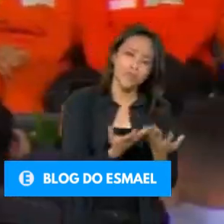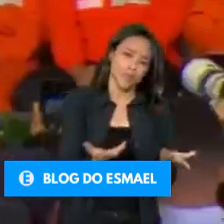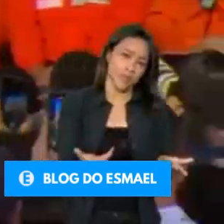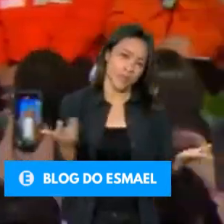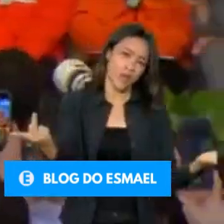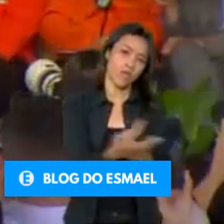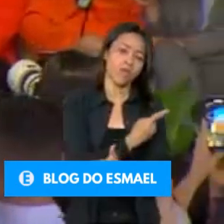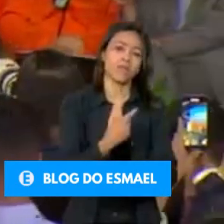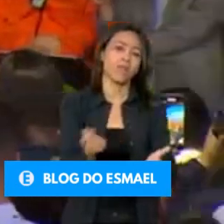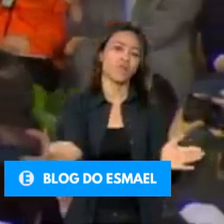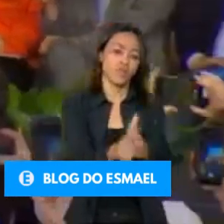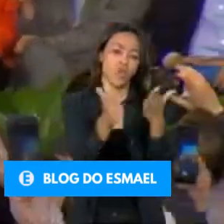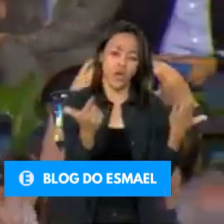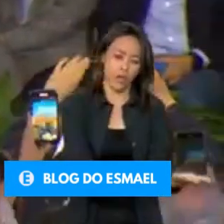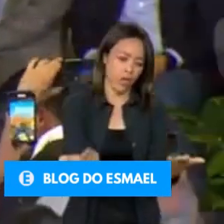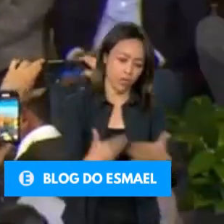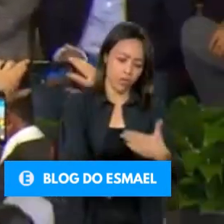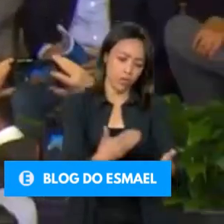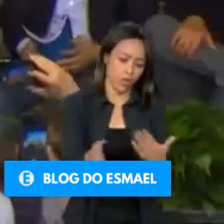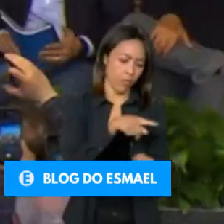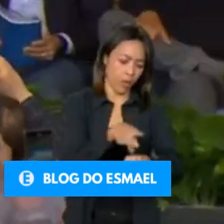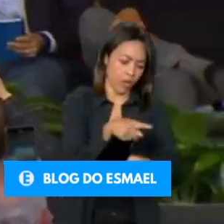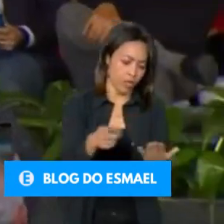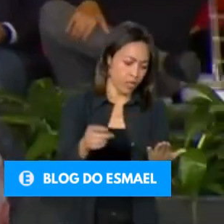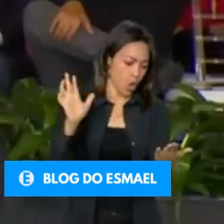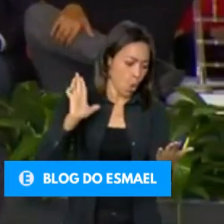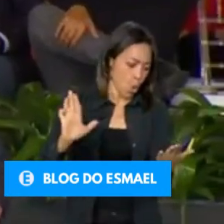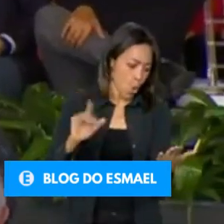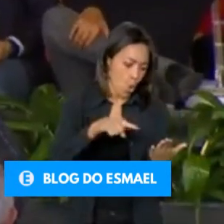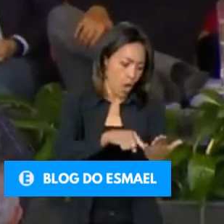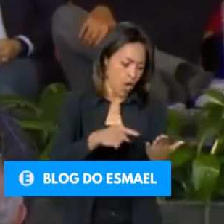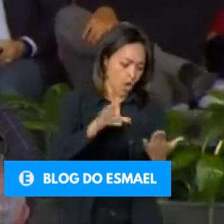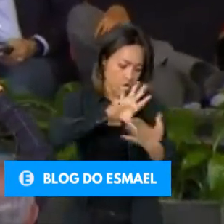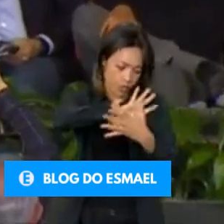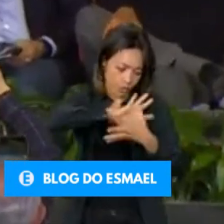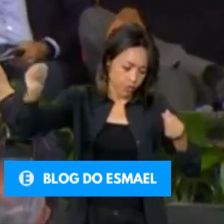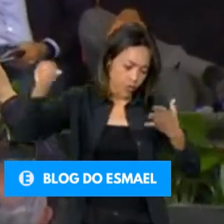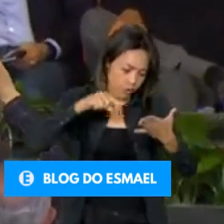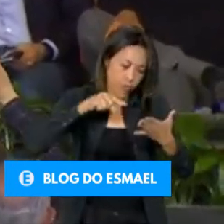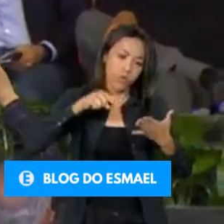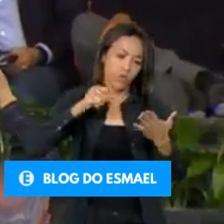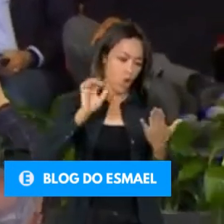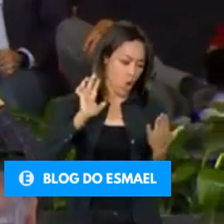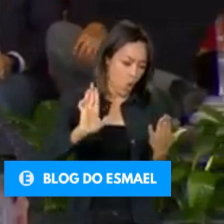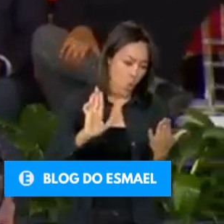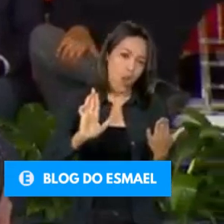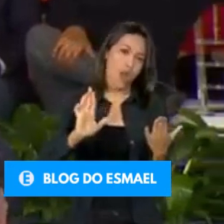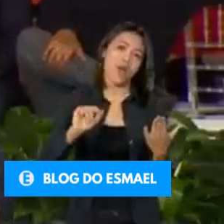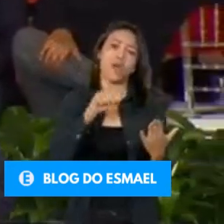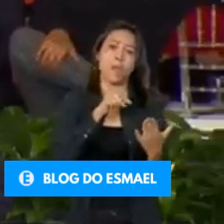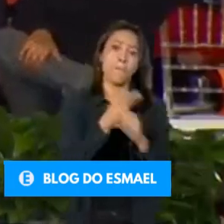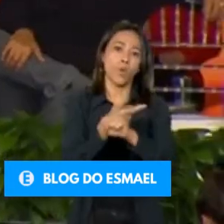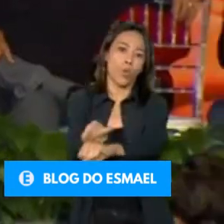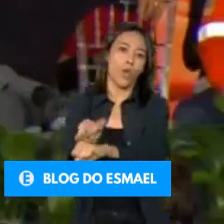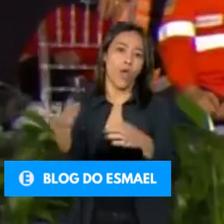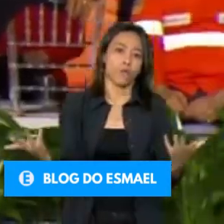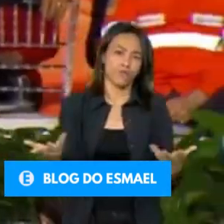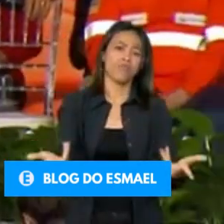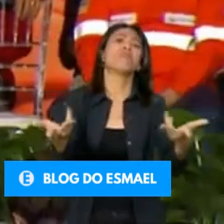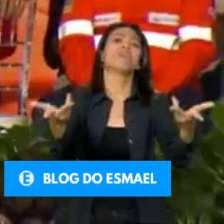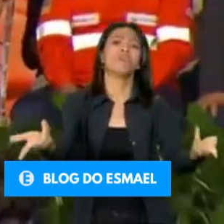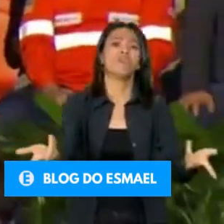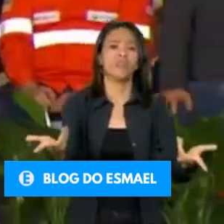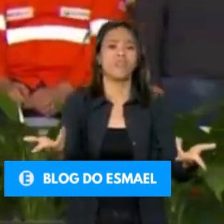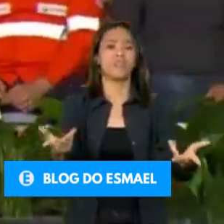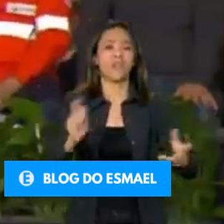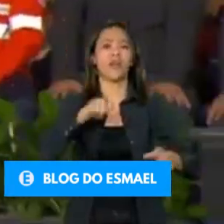manchete num jornal de qualquer país: Lula, o fugitivo, Lula, procurado, como é que iria ficar